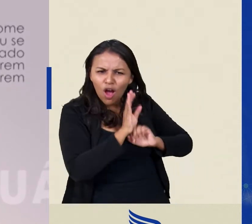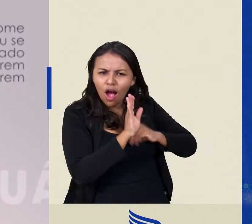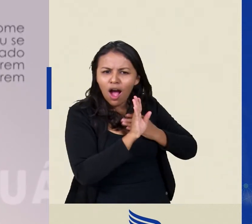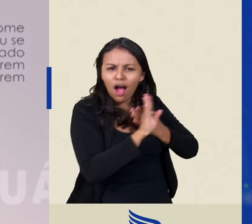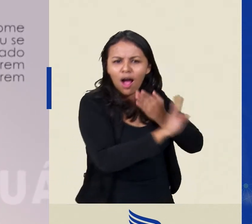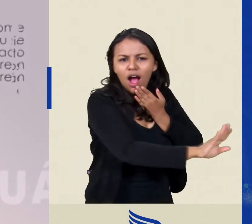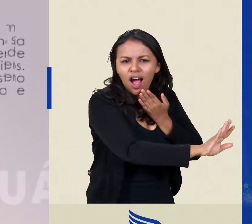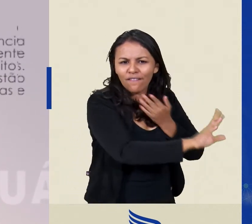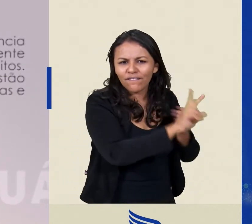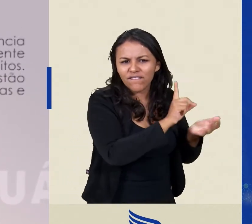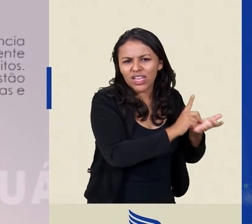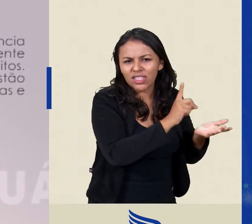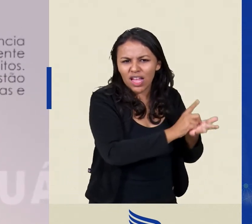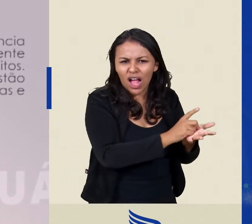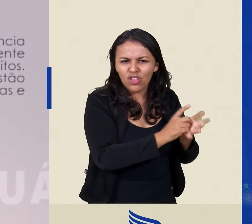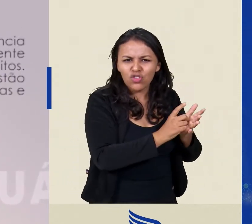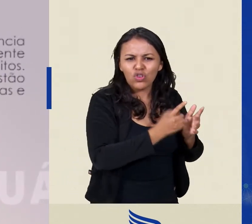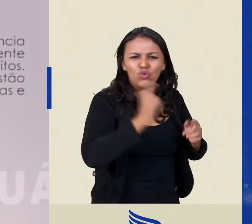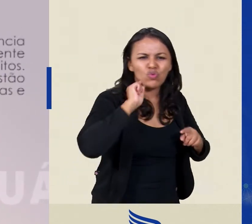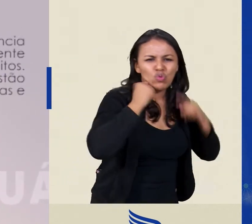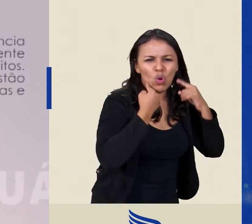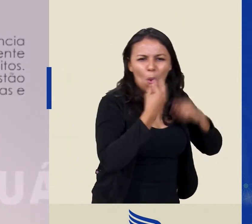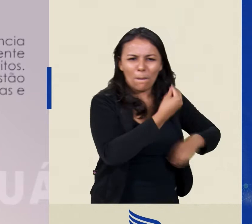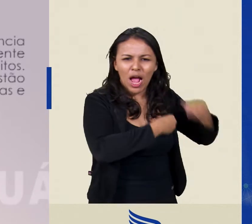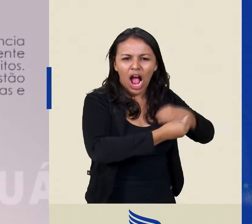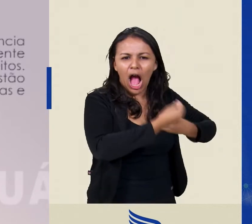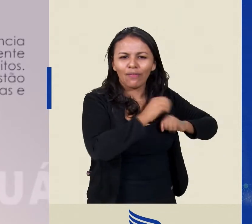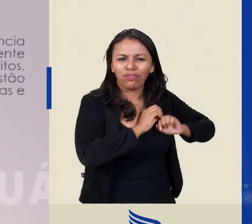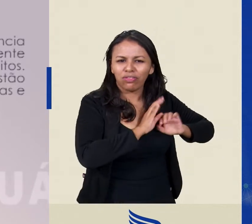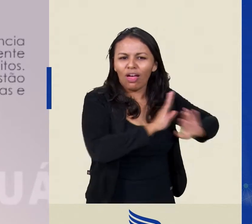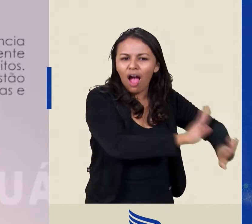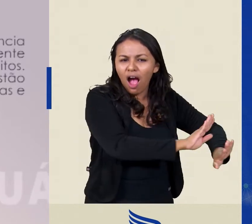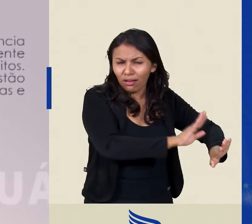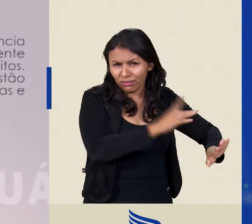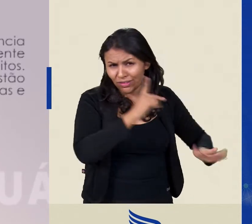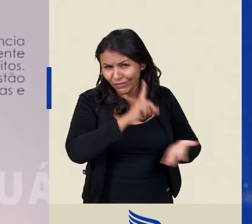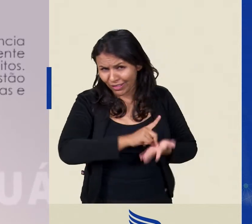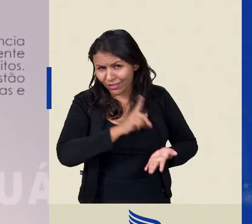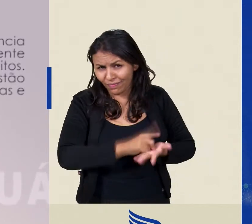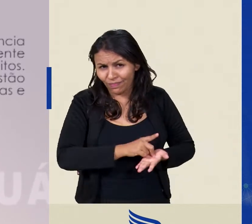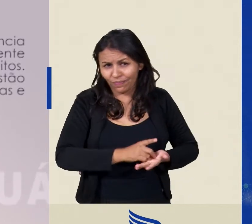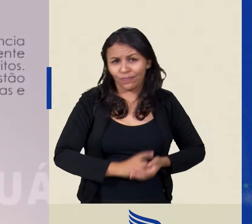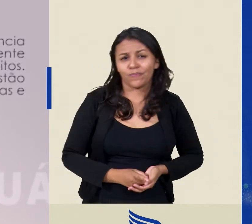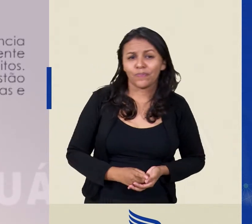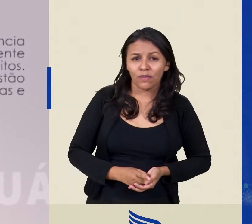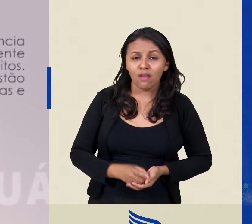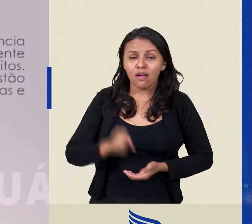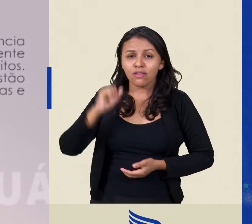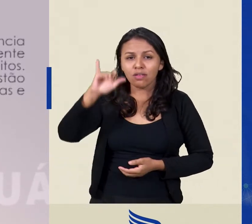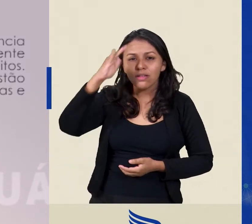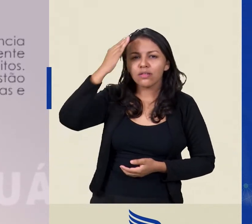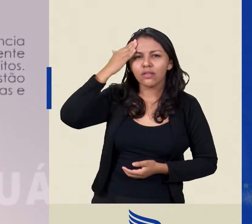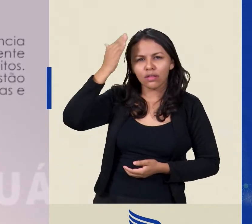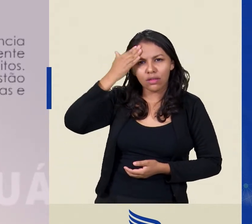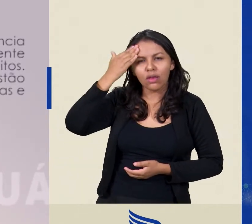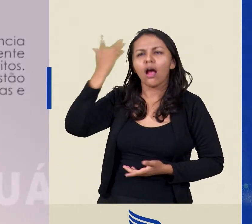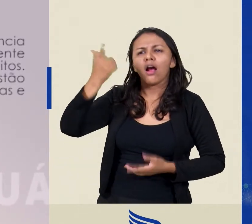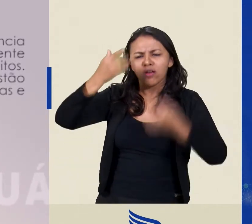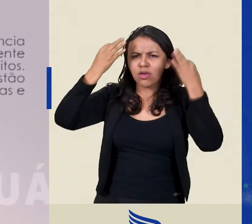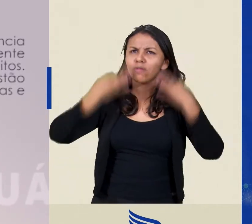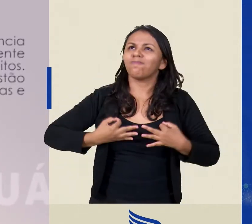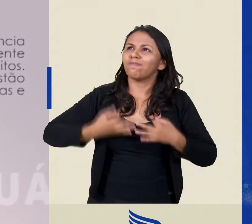separados e não tocarem em coisa imunda. Ao darem evidência de que compreendem plenamente sua